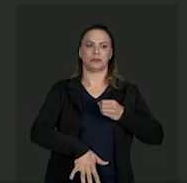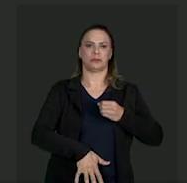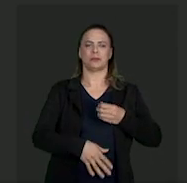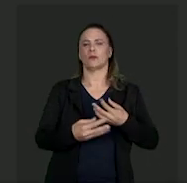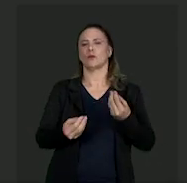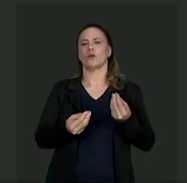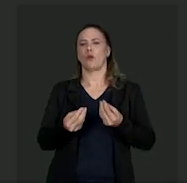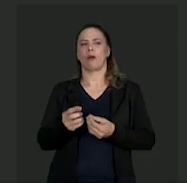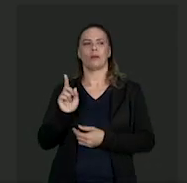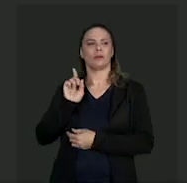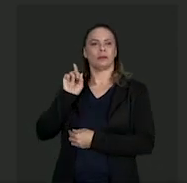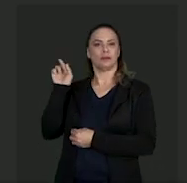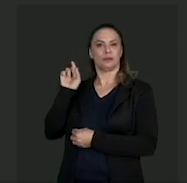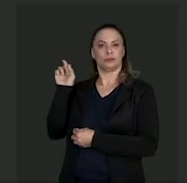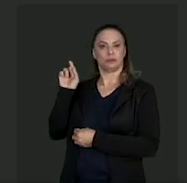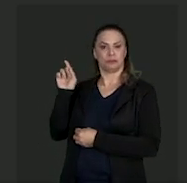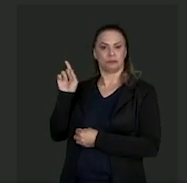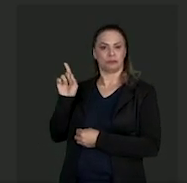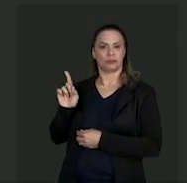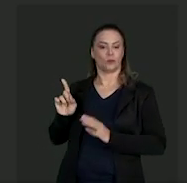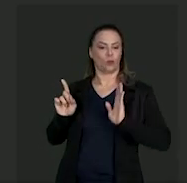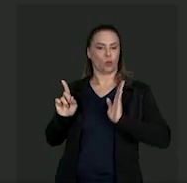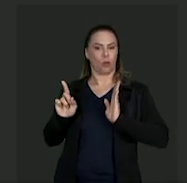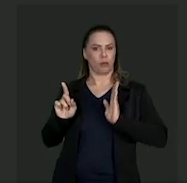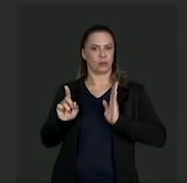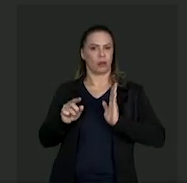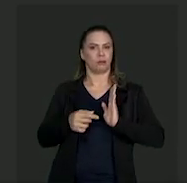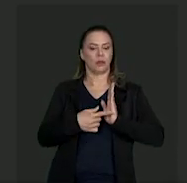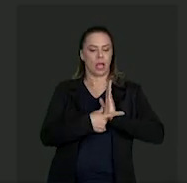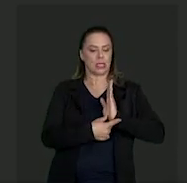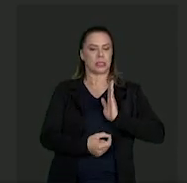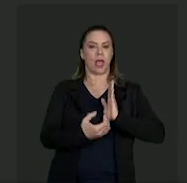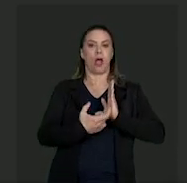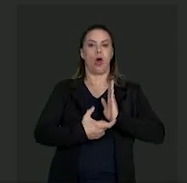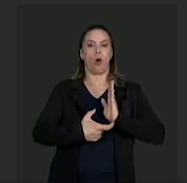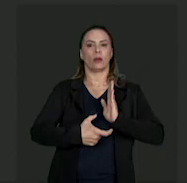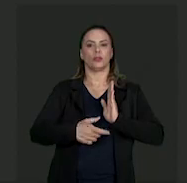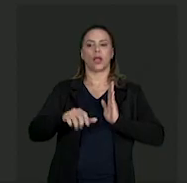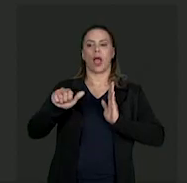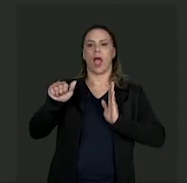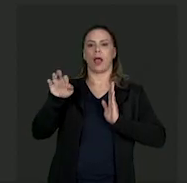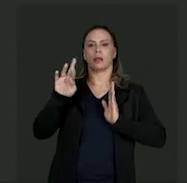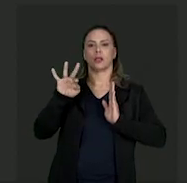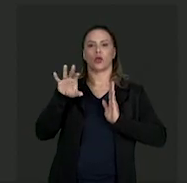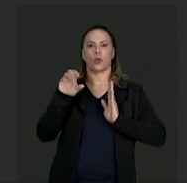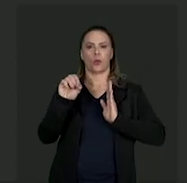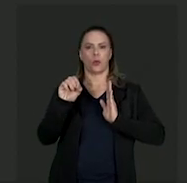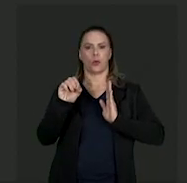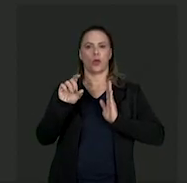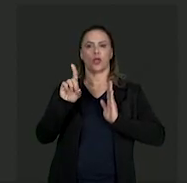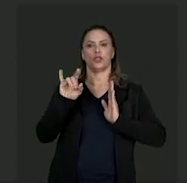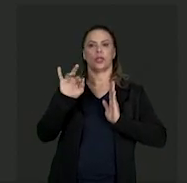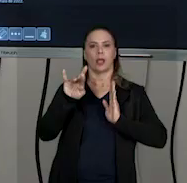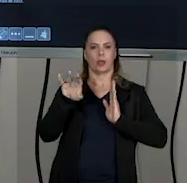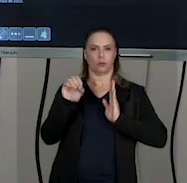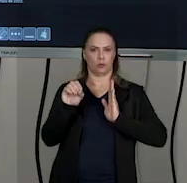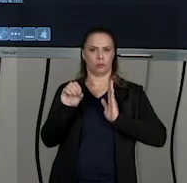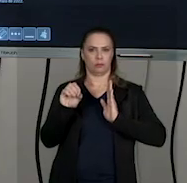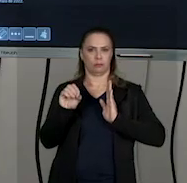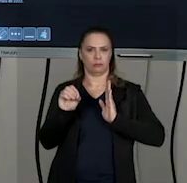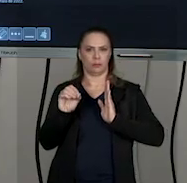aqui do átrio direito, passa para o ventrículo direito.